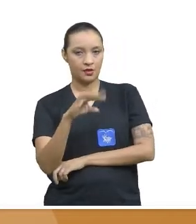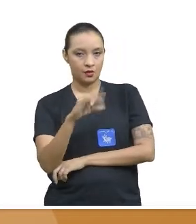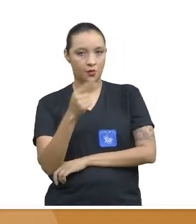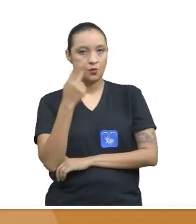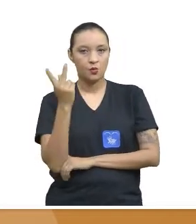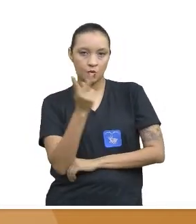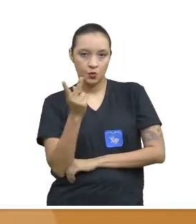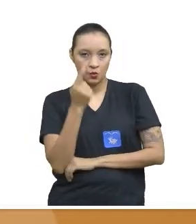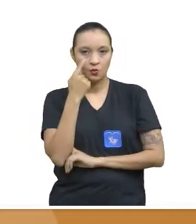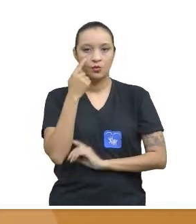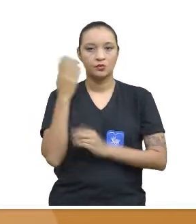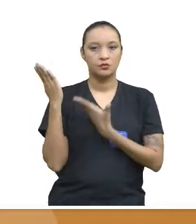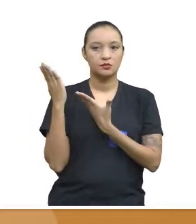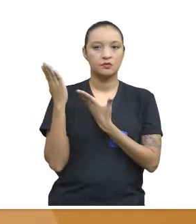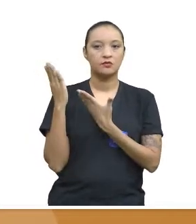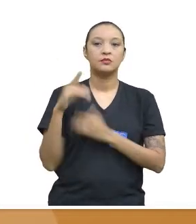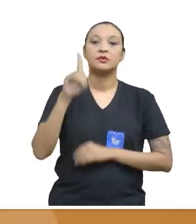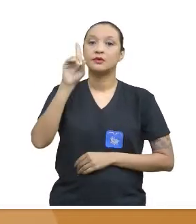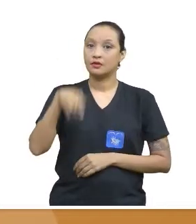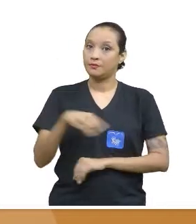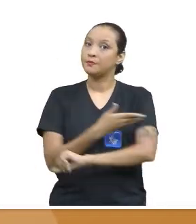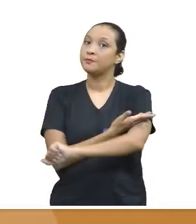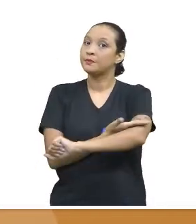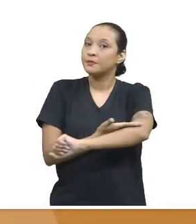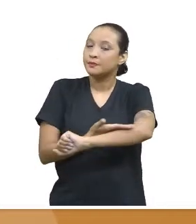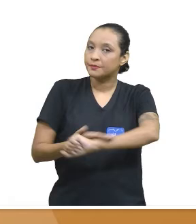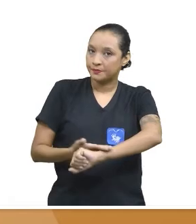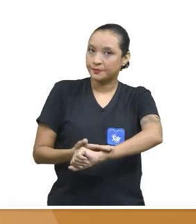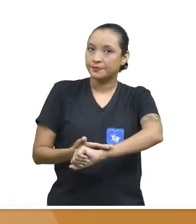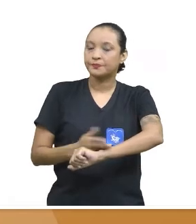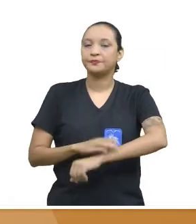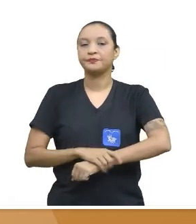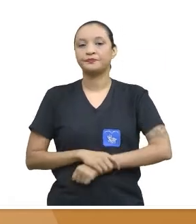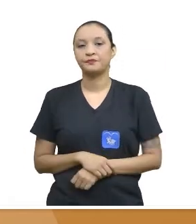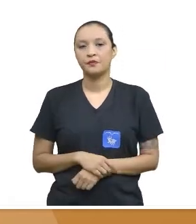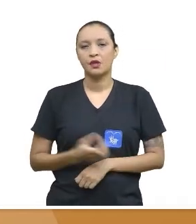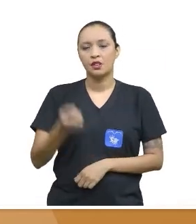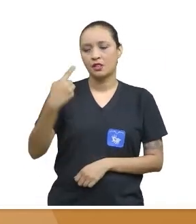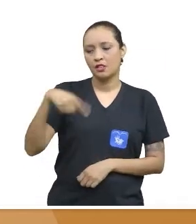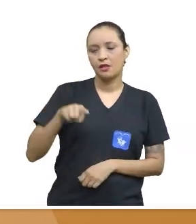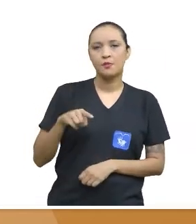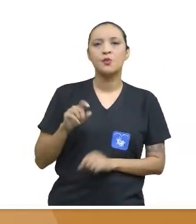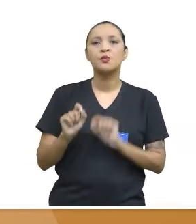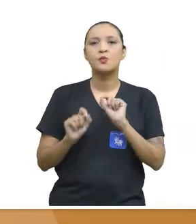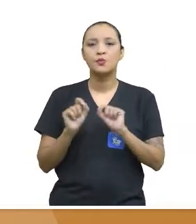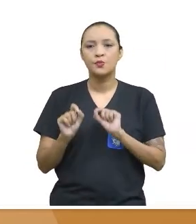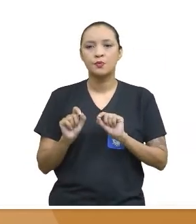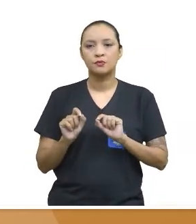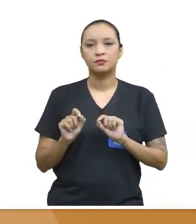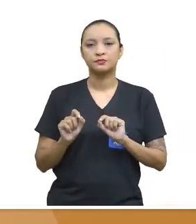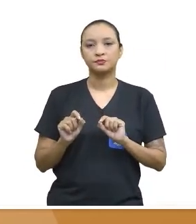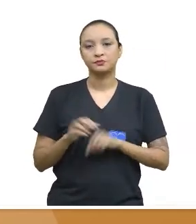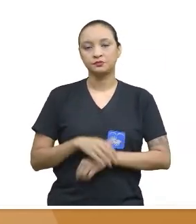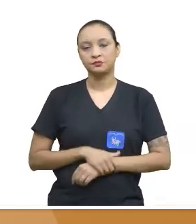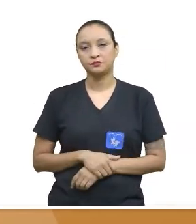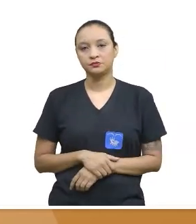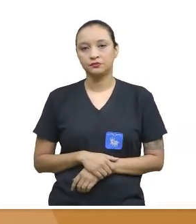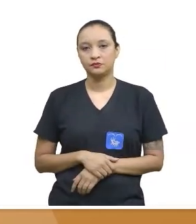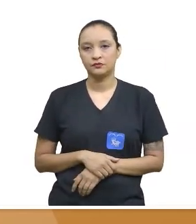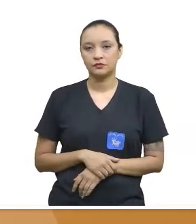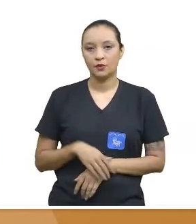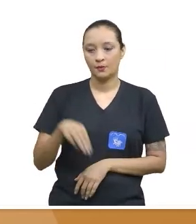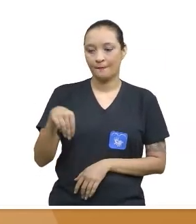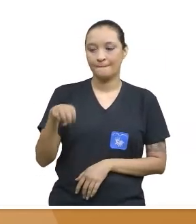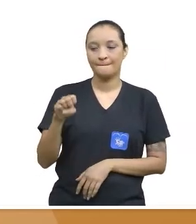gente lembrar dessa situação. Logo abaixo deles, nós vamos ter os mestiços.